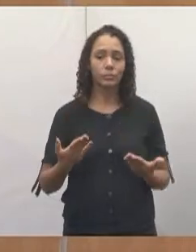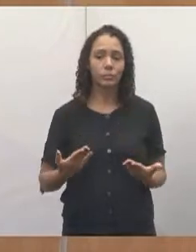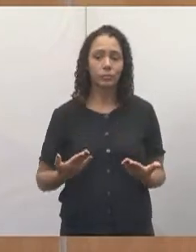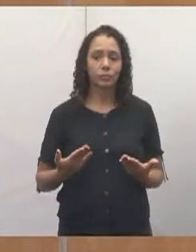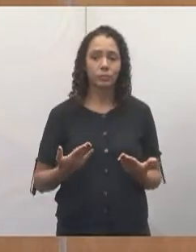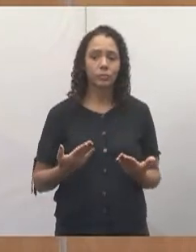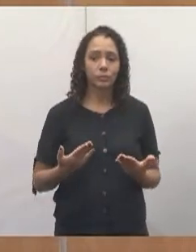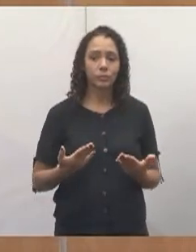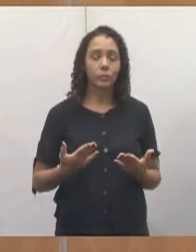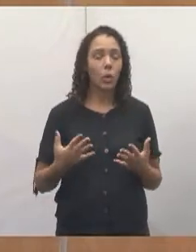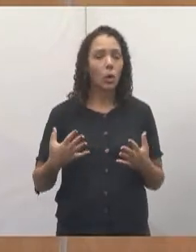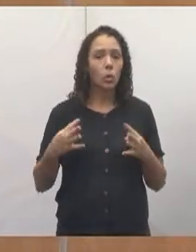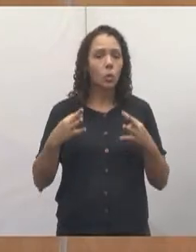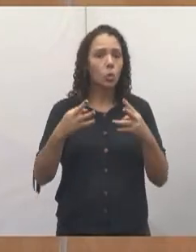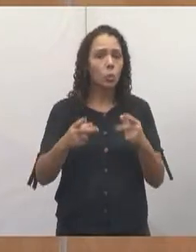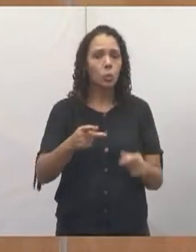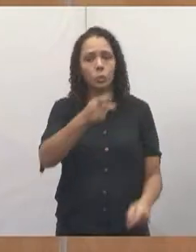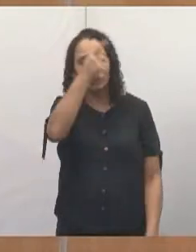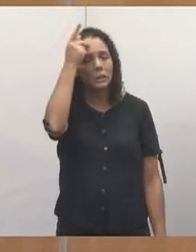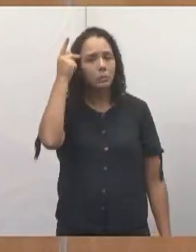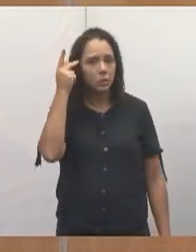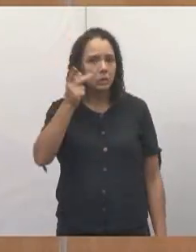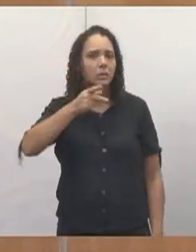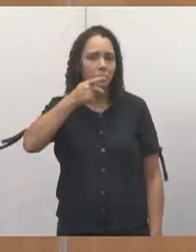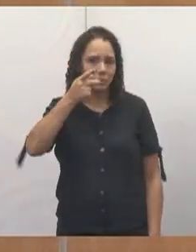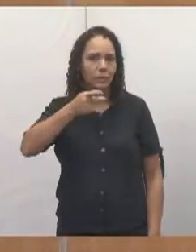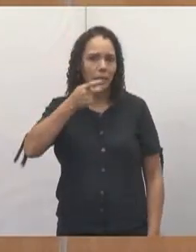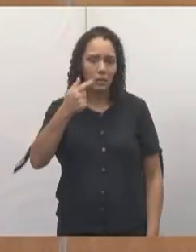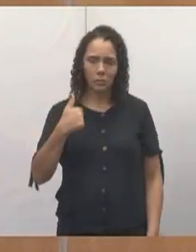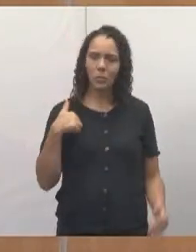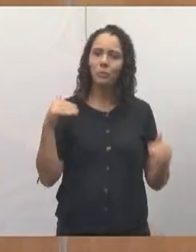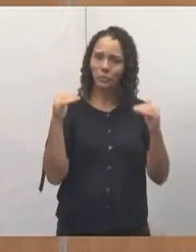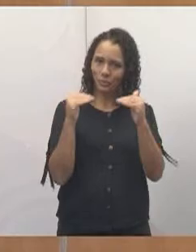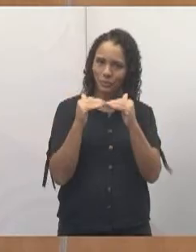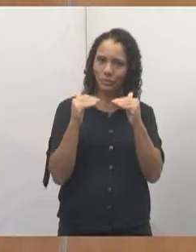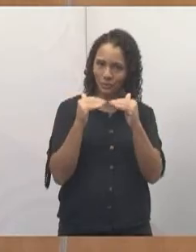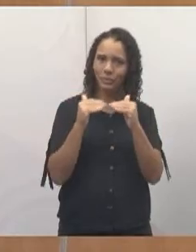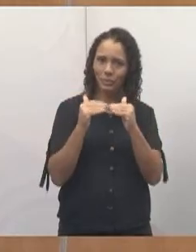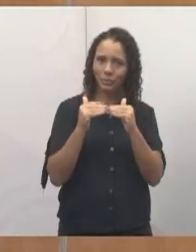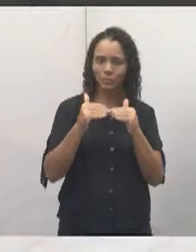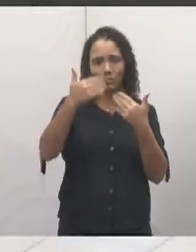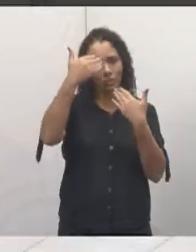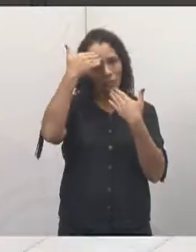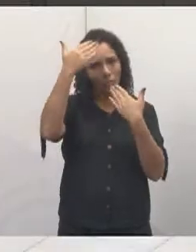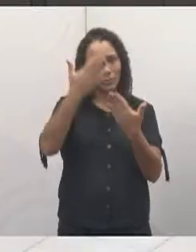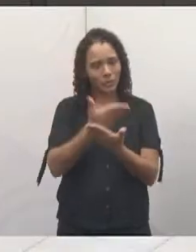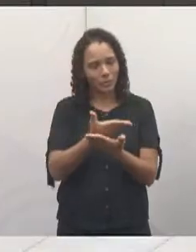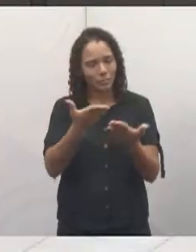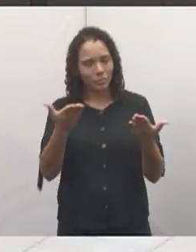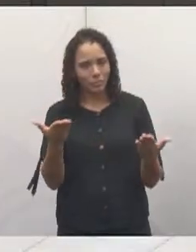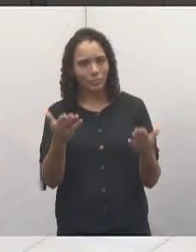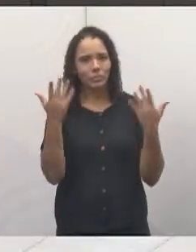proferidas hoje nessa sessão solene. Agradeço a todos, muito obrigado.